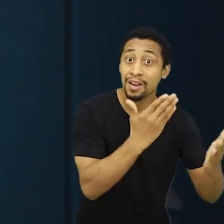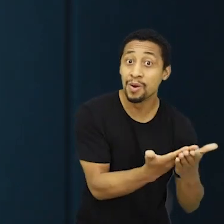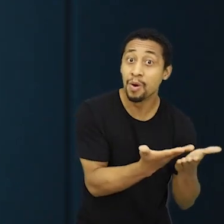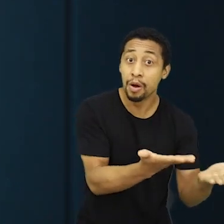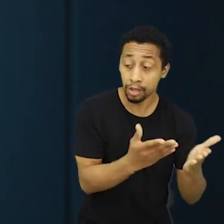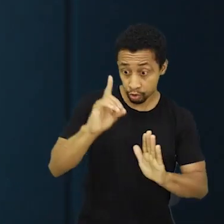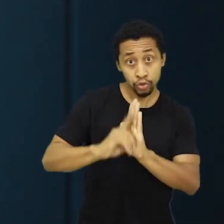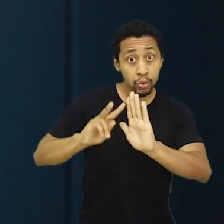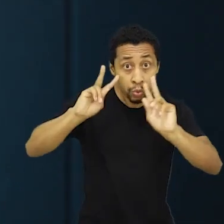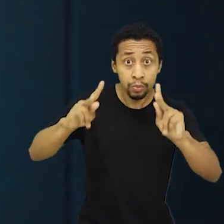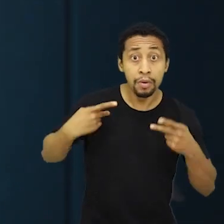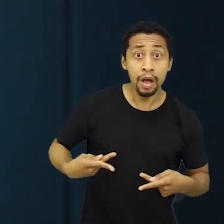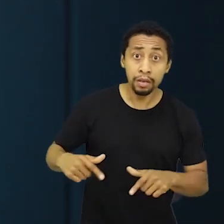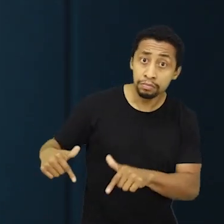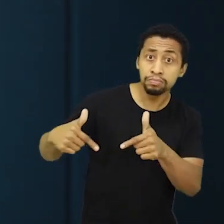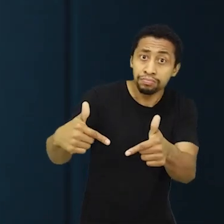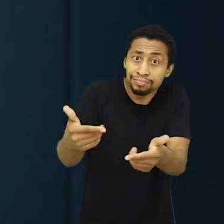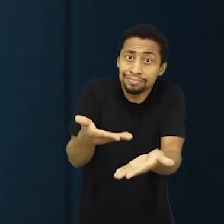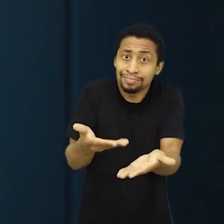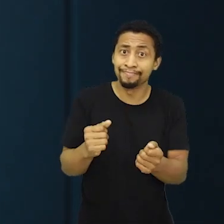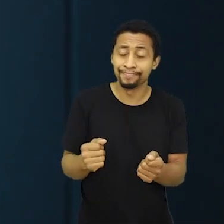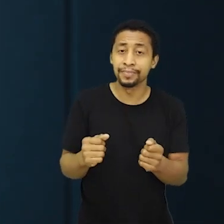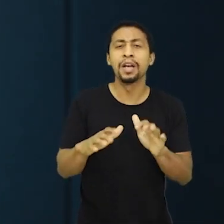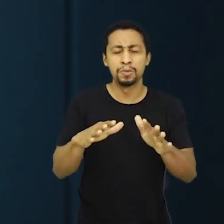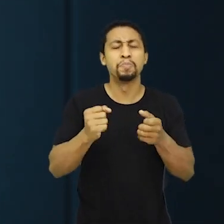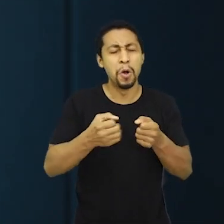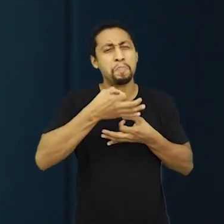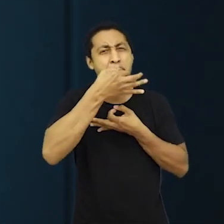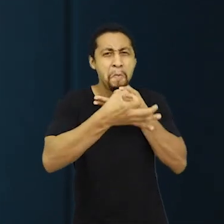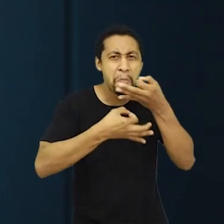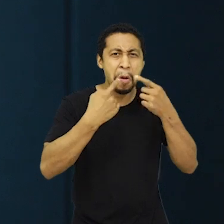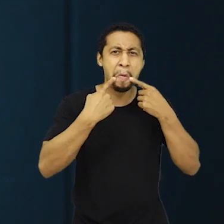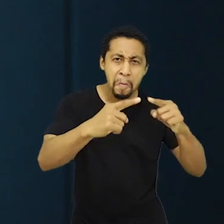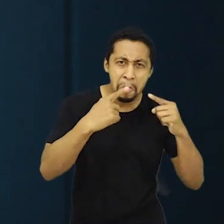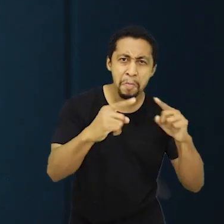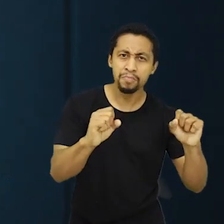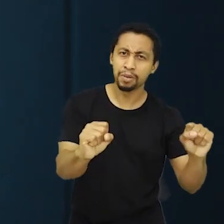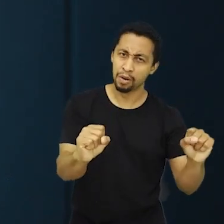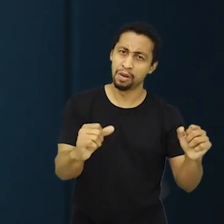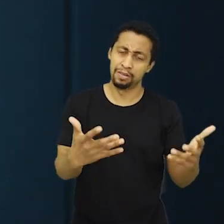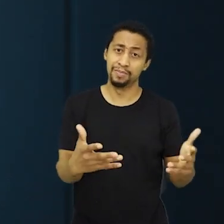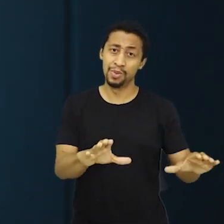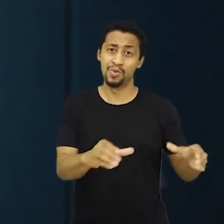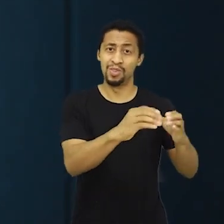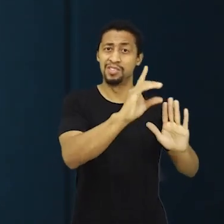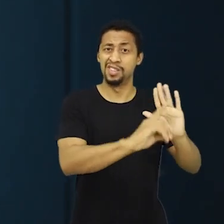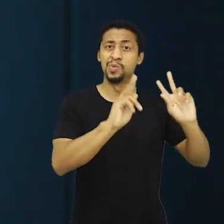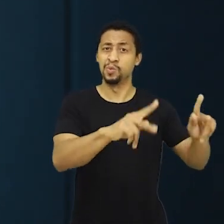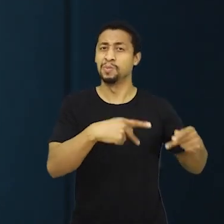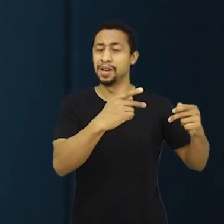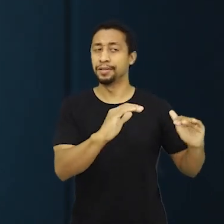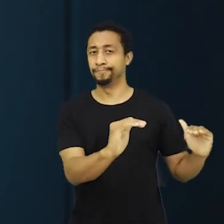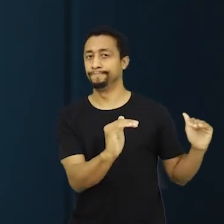né, apesar de toda a crítica que a gente possa fazer em relação a eles, com o seu teor burguês, digamos assim,